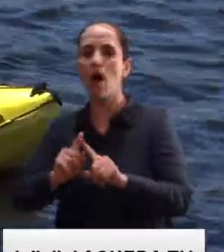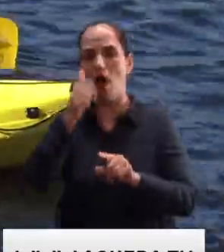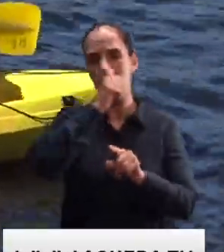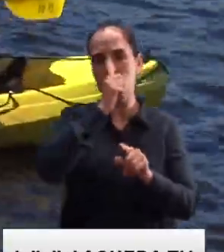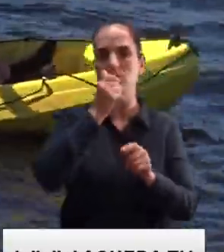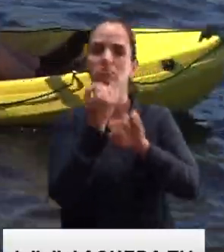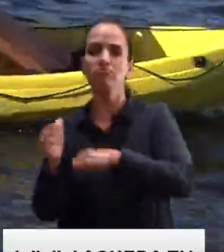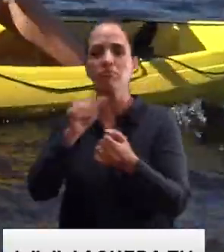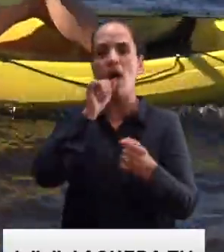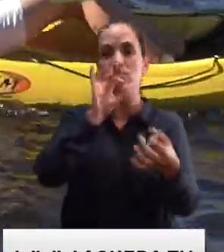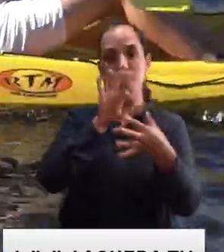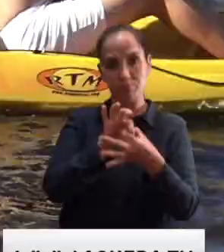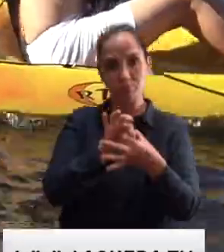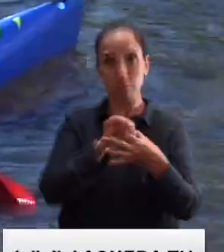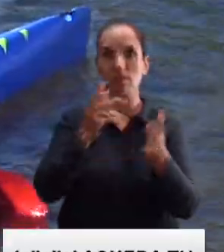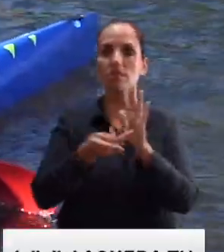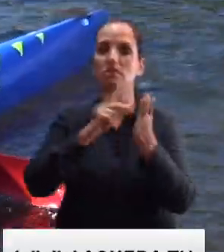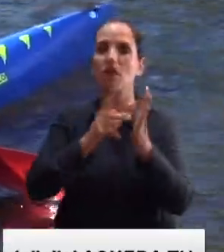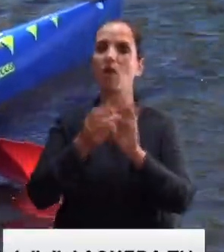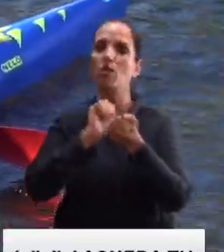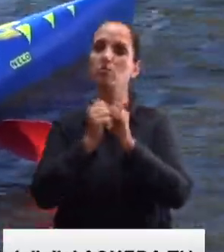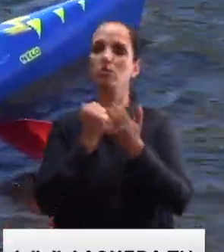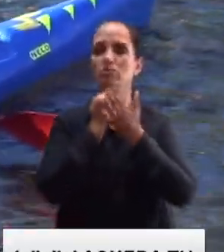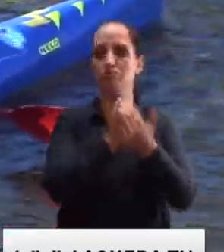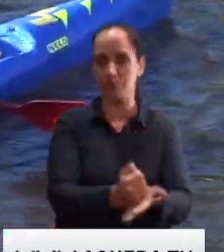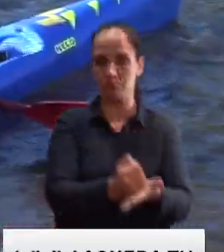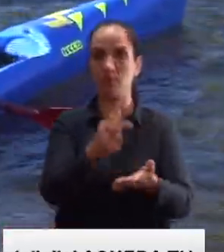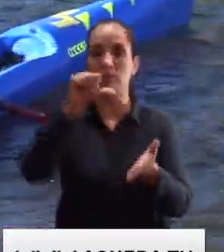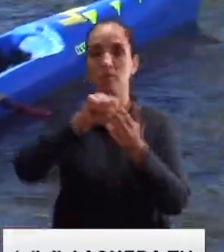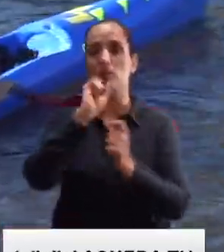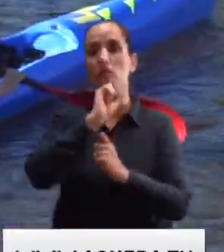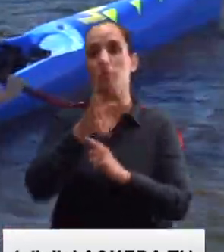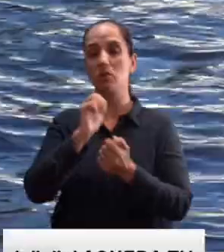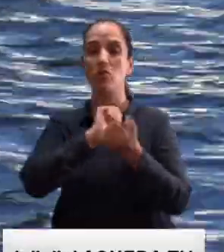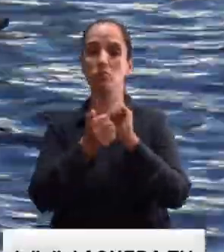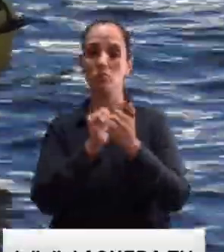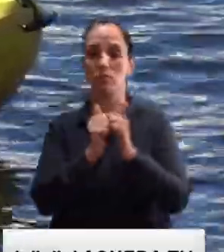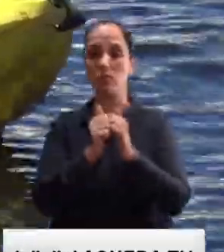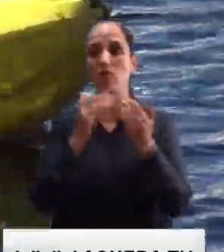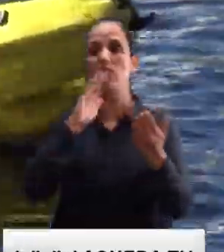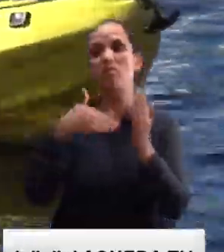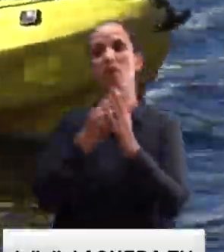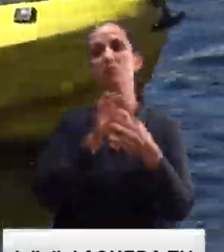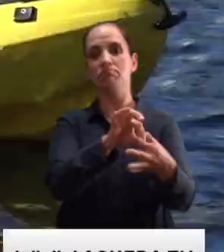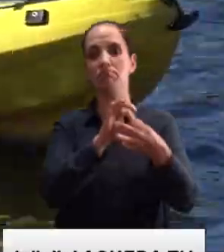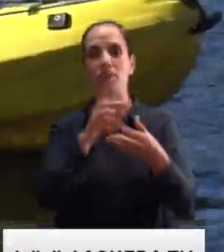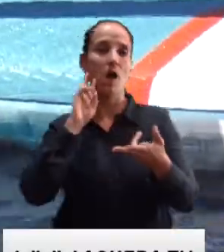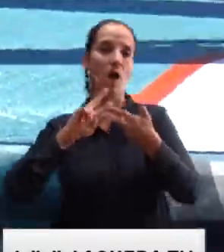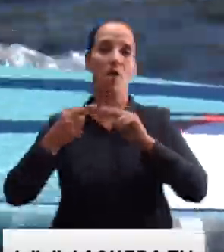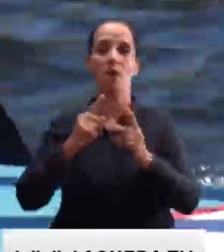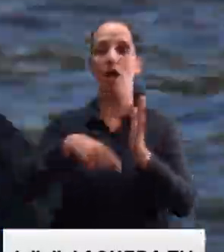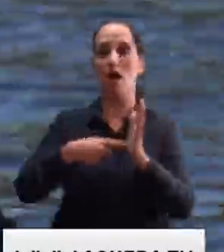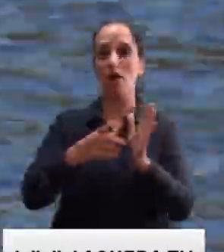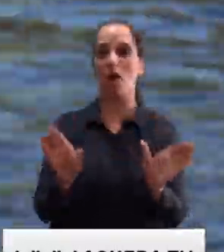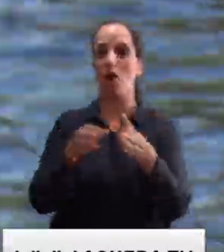atividades náuticas auxiliadas pelos alunos do curso técnico de desporto. O Centro de Formação Desportiva resulta da parceria do